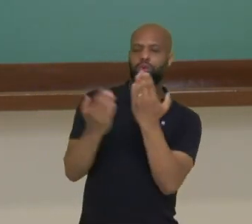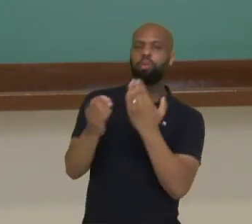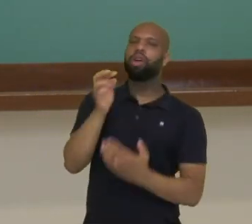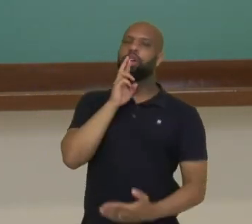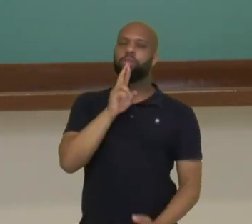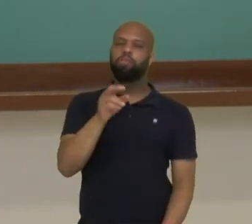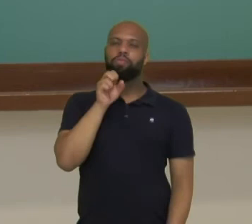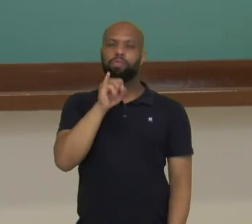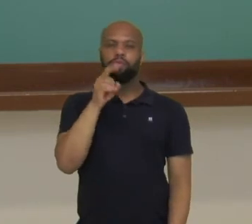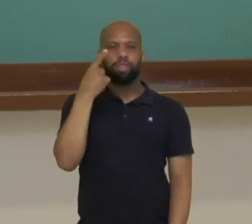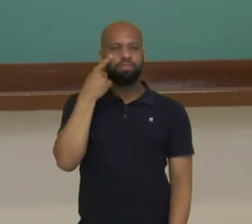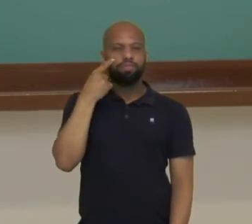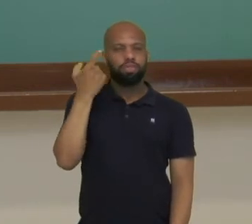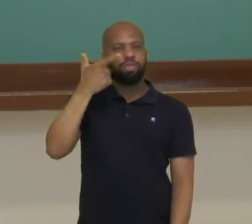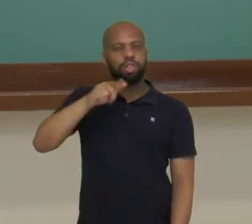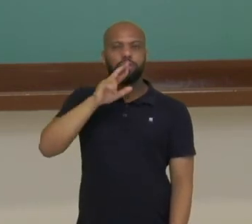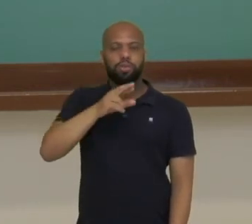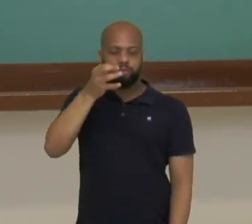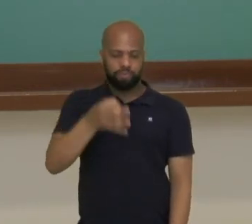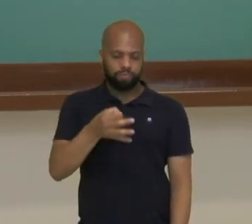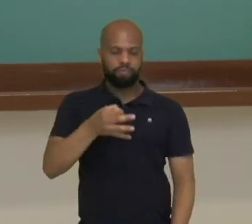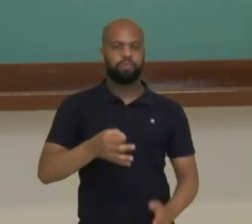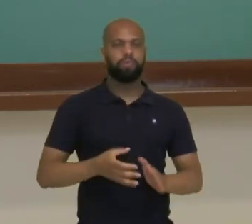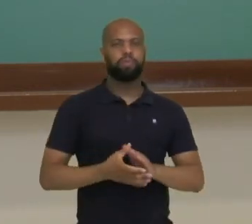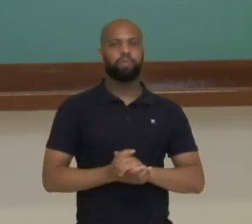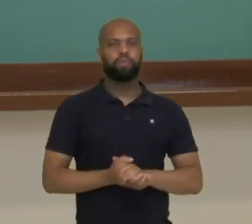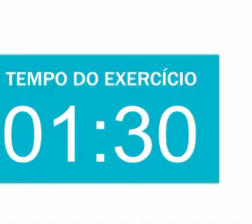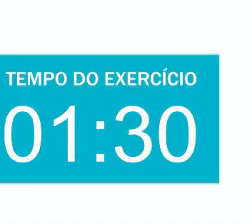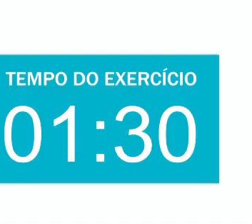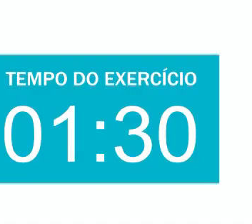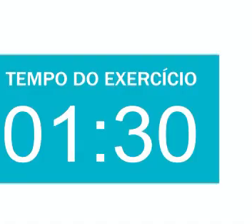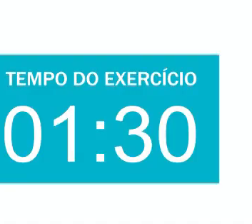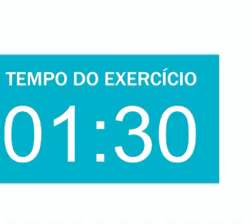para ver se vocês responderam certinho.